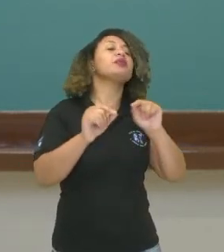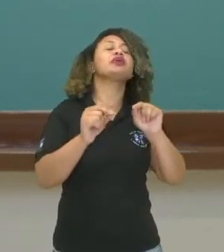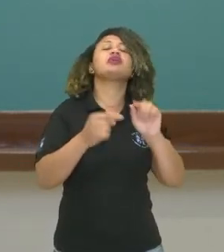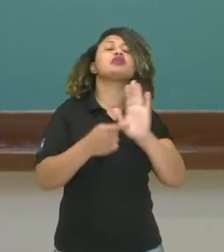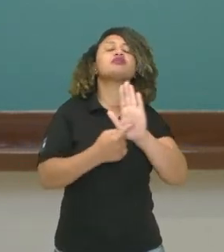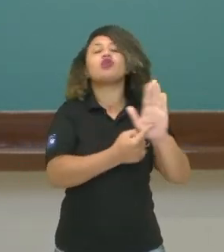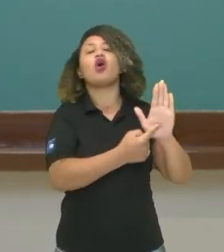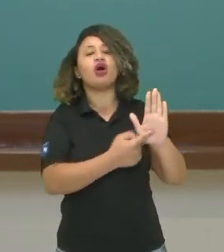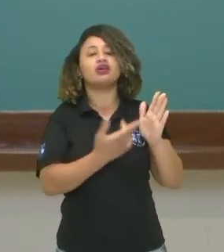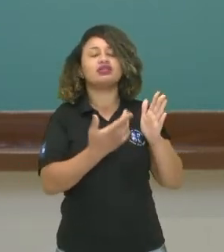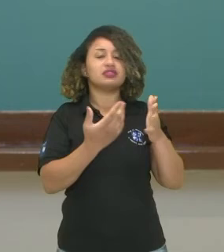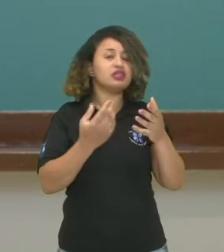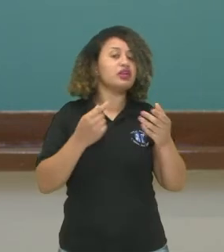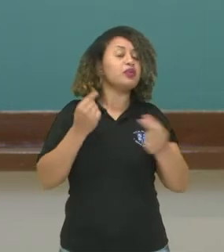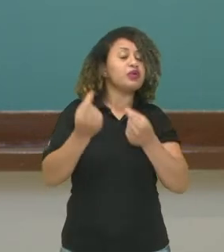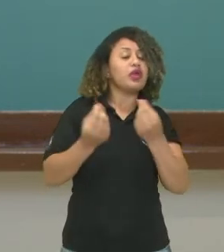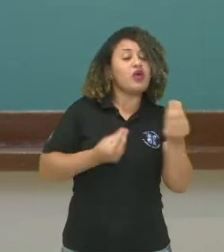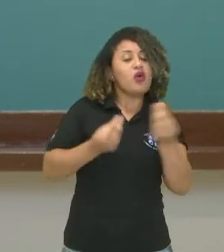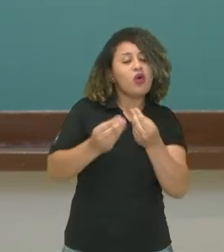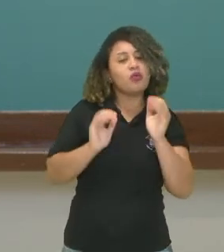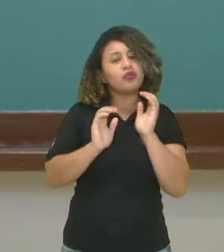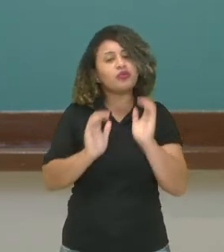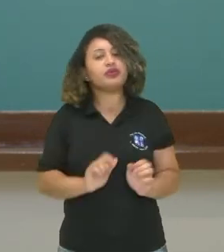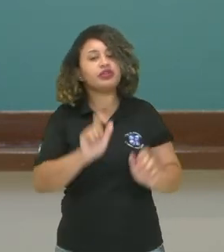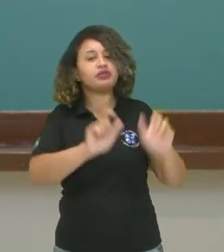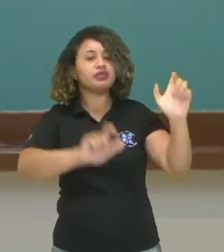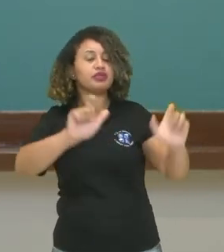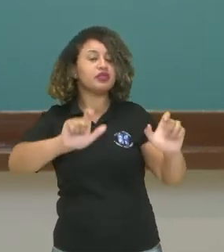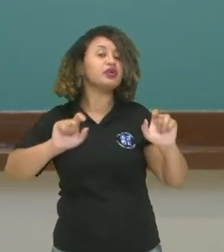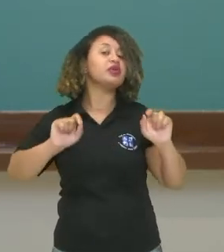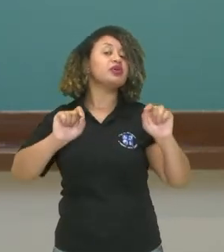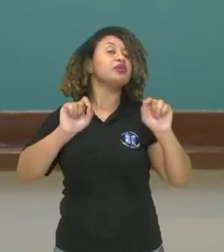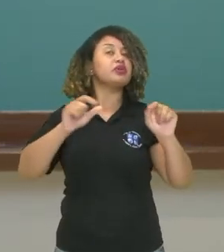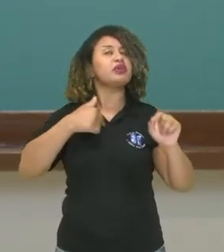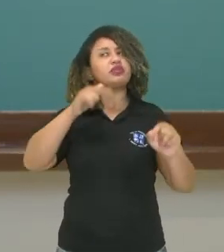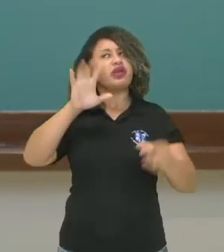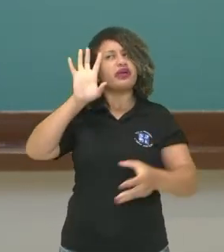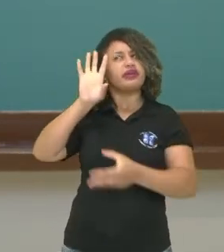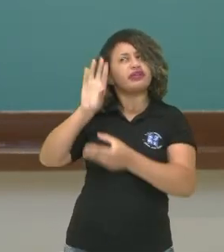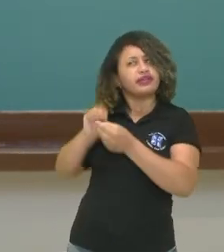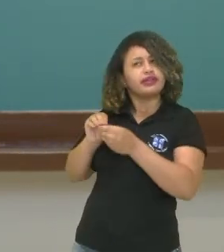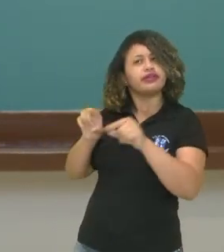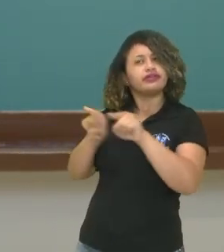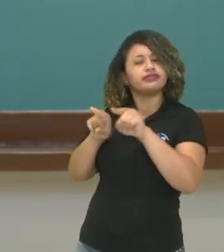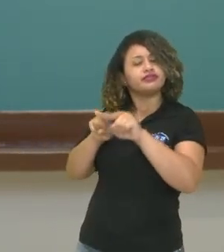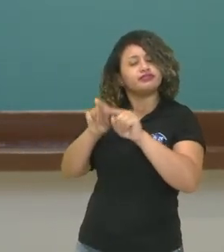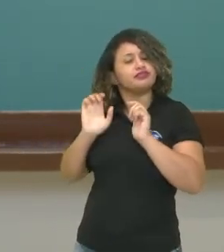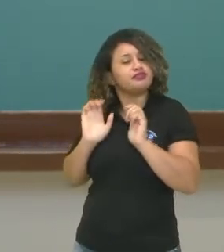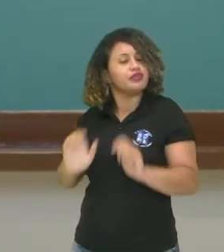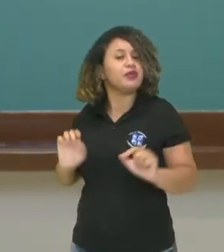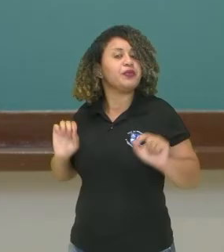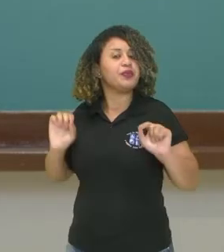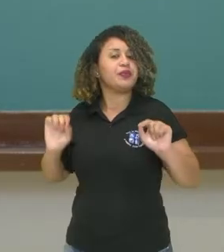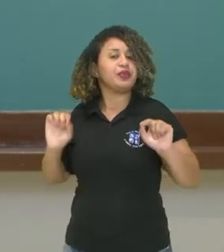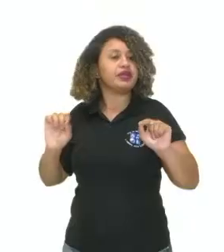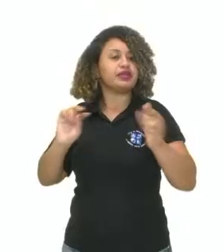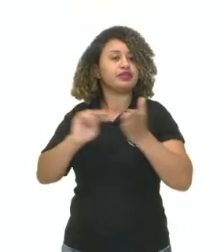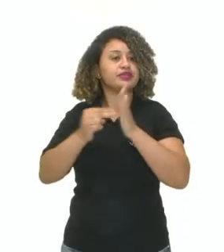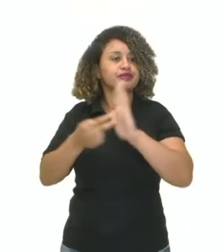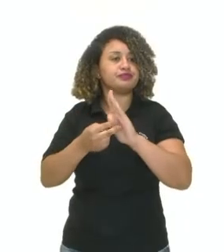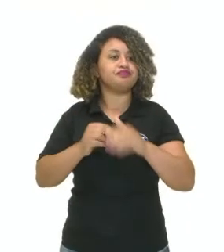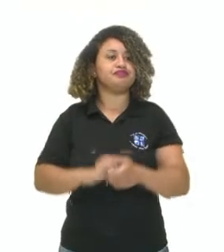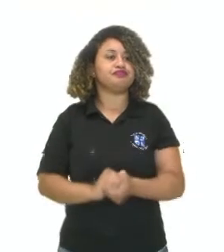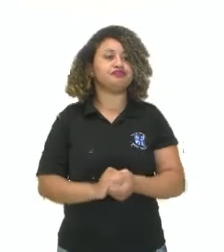Que indicações ela mostra do comportamento dessas pessoas? E o que fica subentendido a respeito desse comportamento?